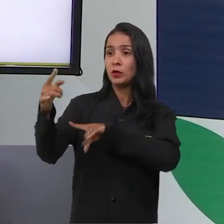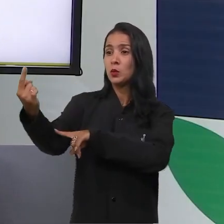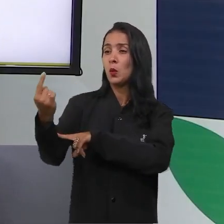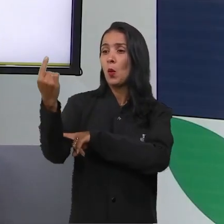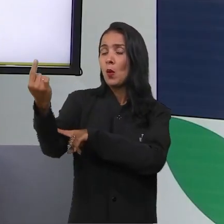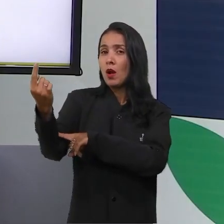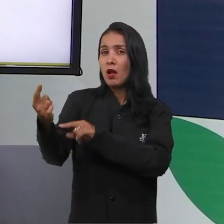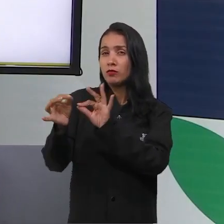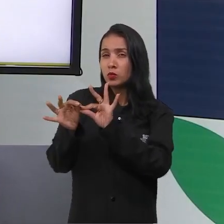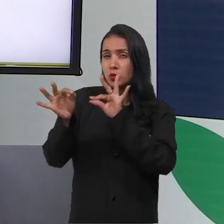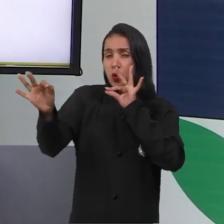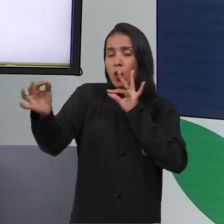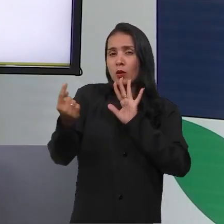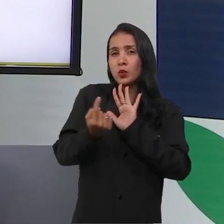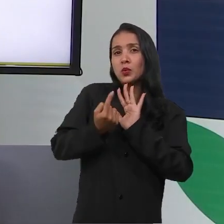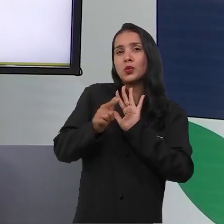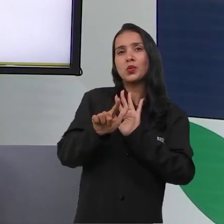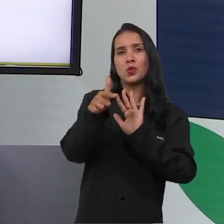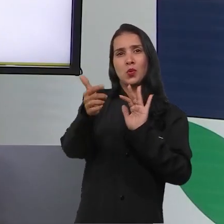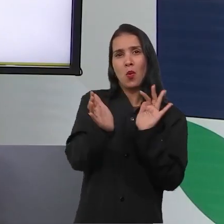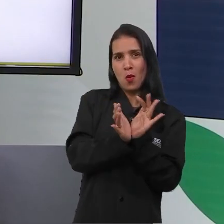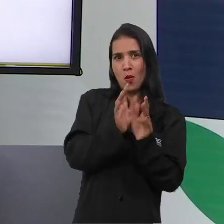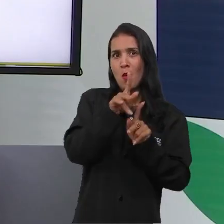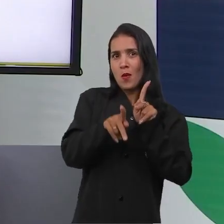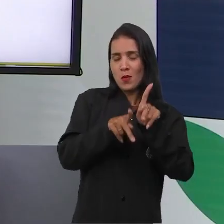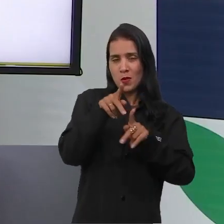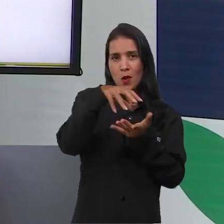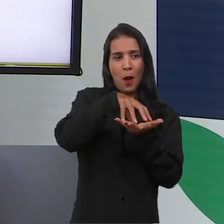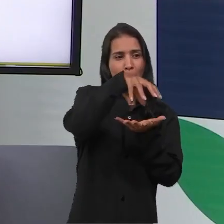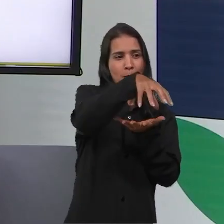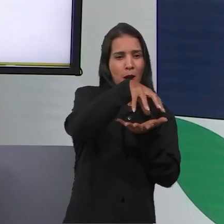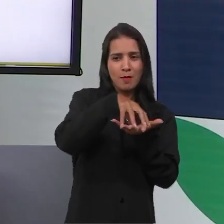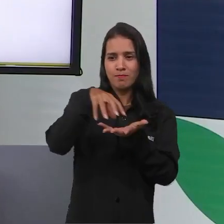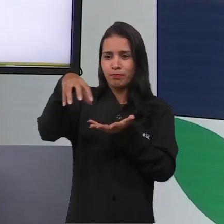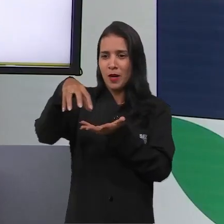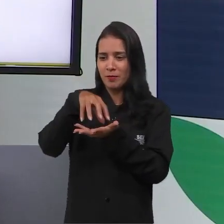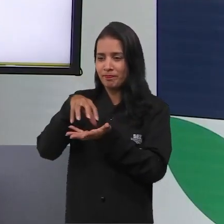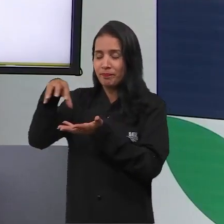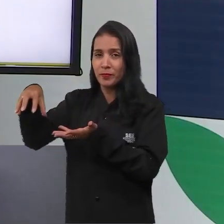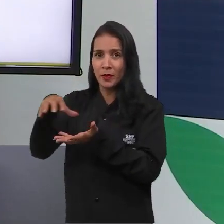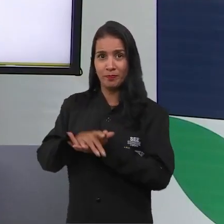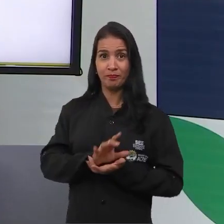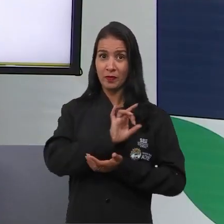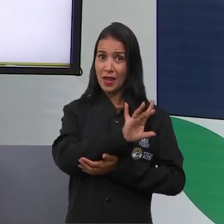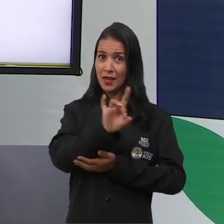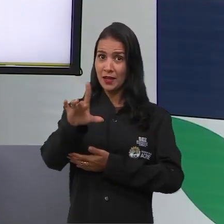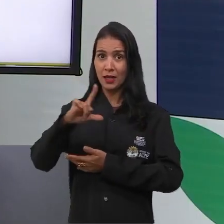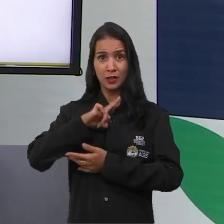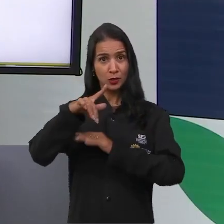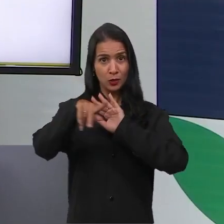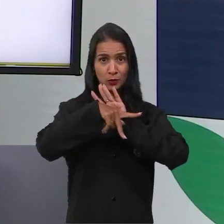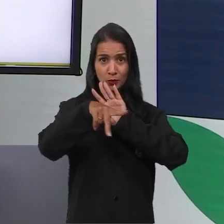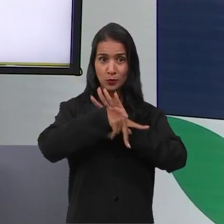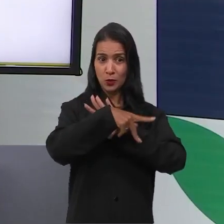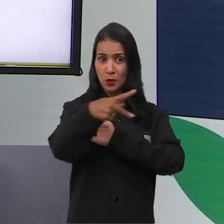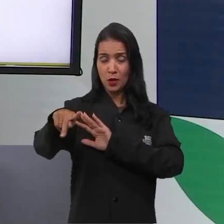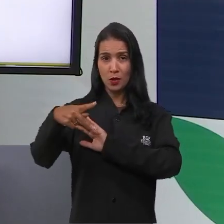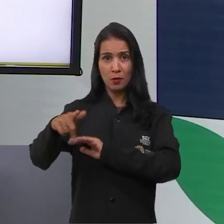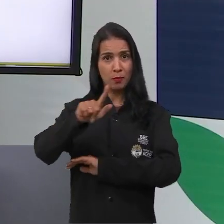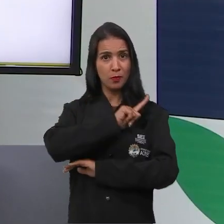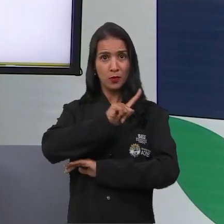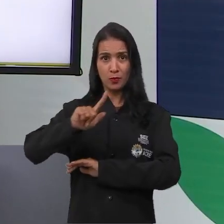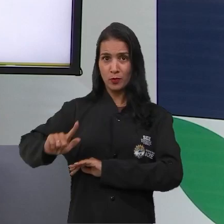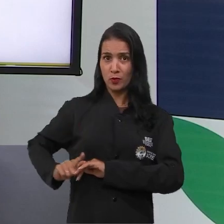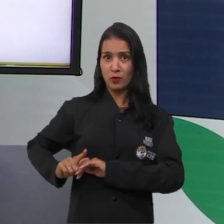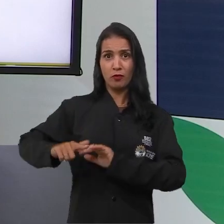elas precisavam se desenvolver de forma autônoma, independente. Cada uma com seu próprio governo, cada uma com